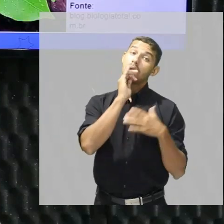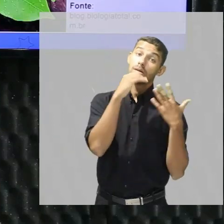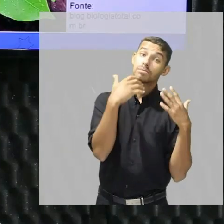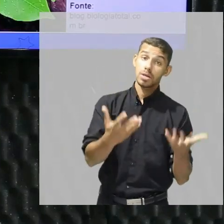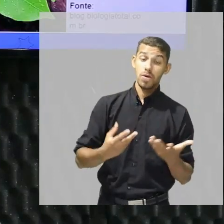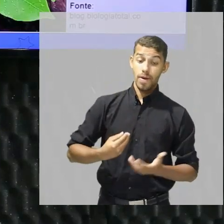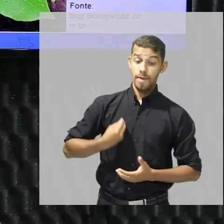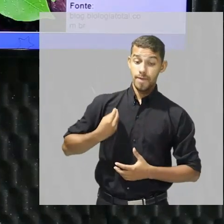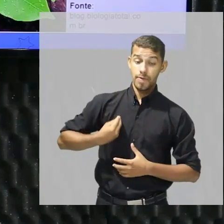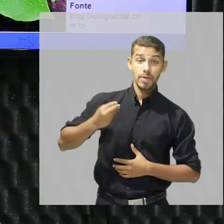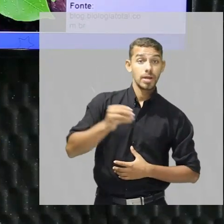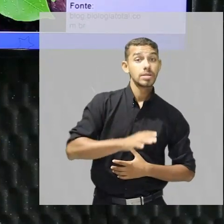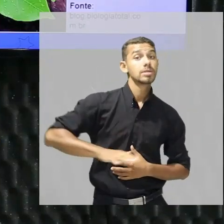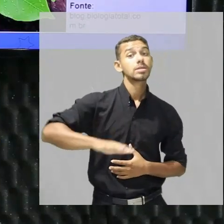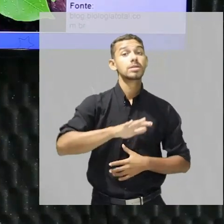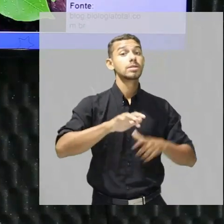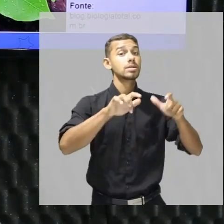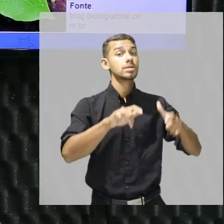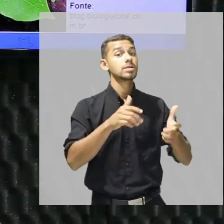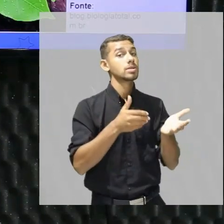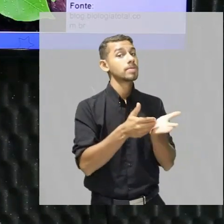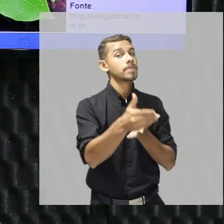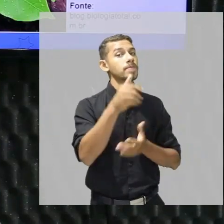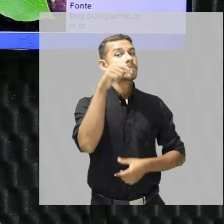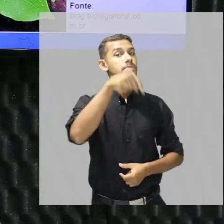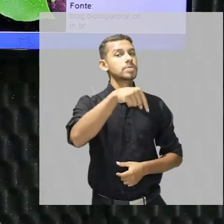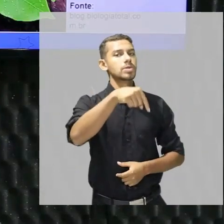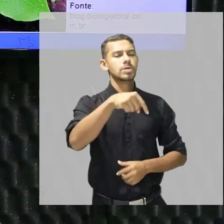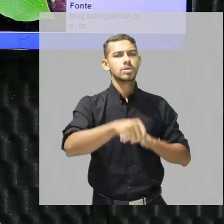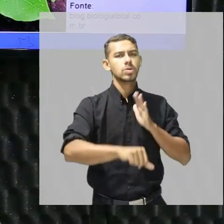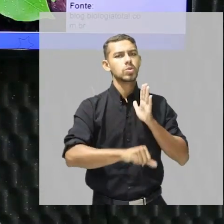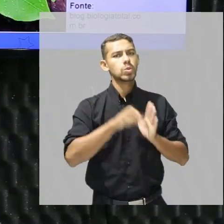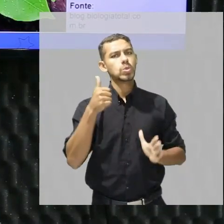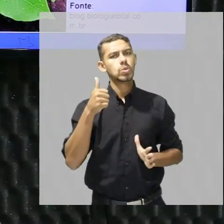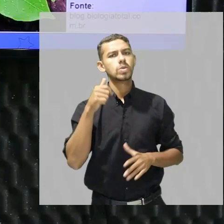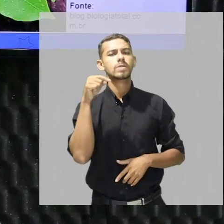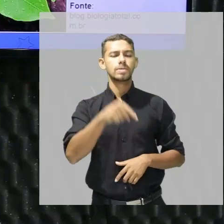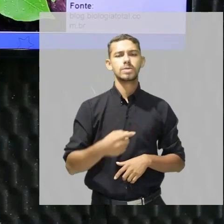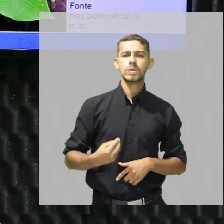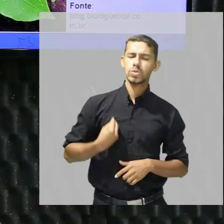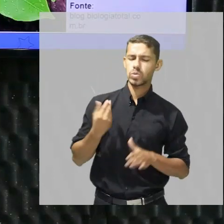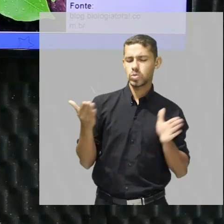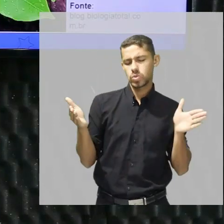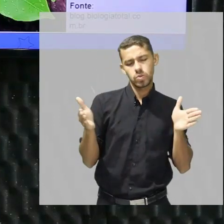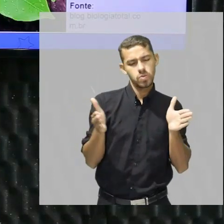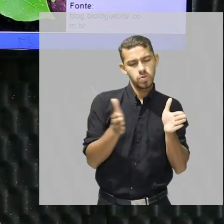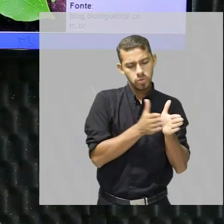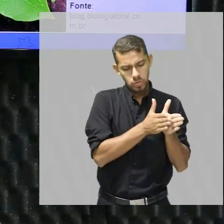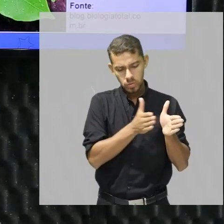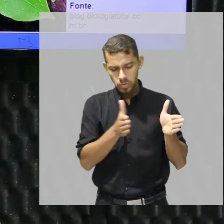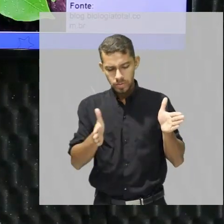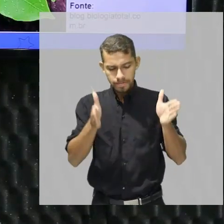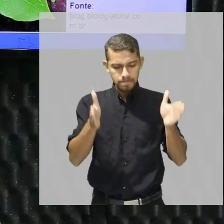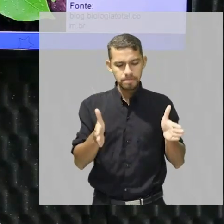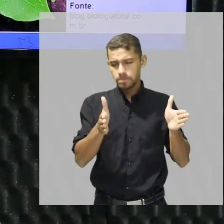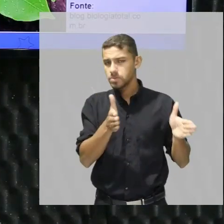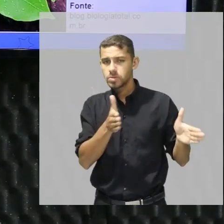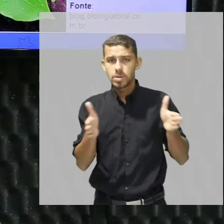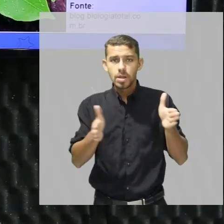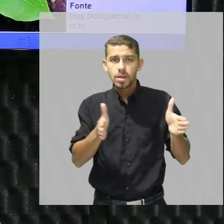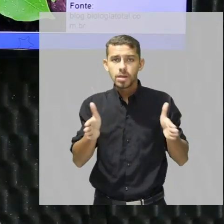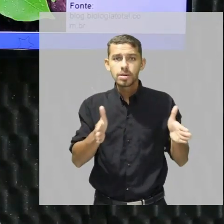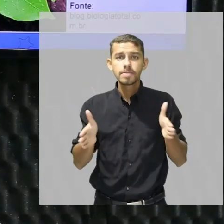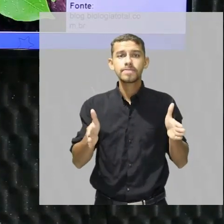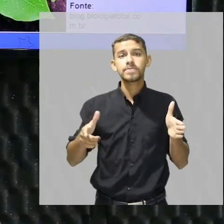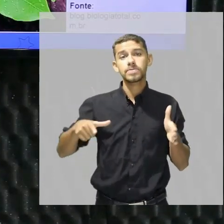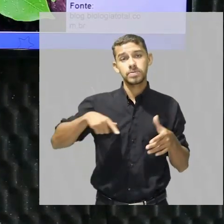a viver nesse ambiente inicialmente, elas vão viver por um curto período de tempo. E aí, quando elas